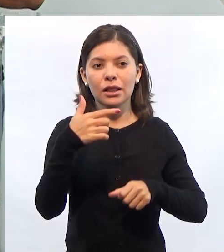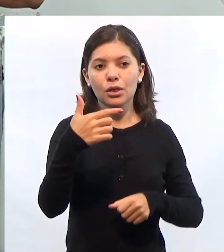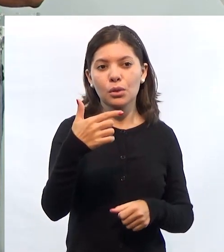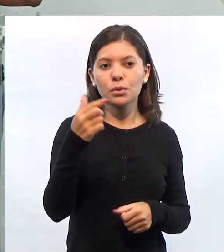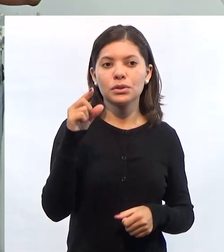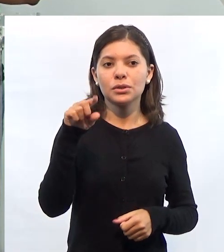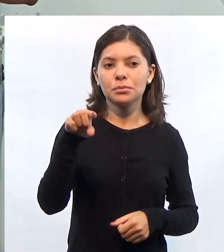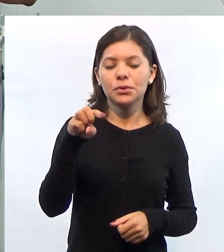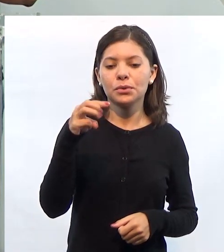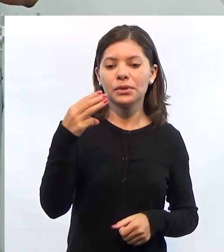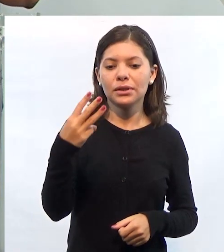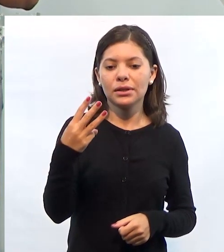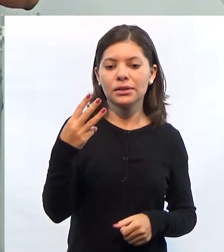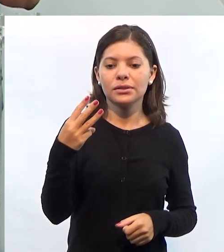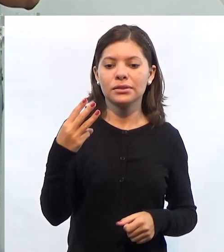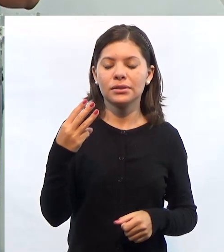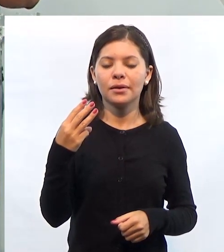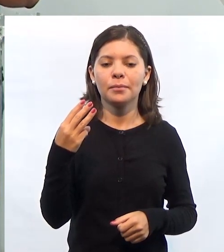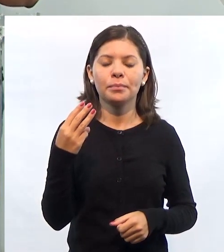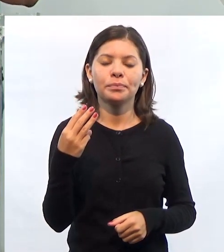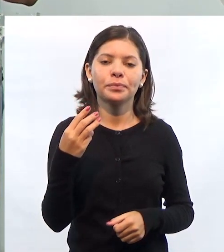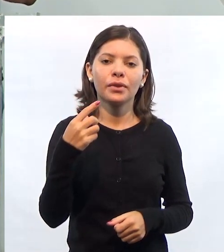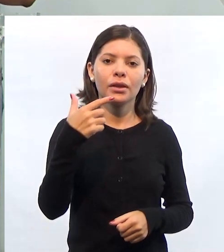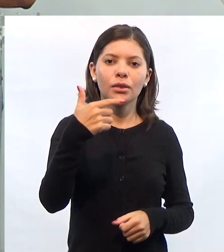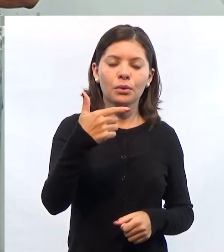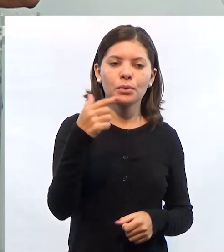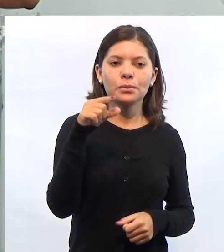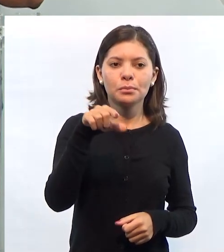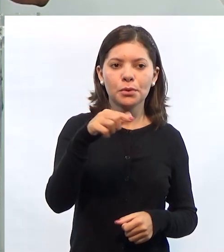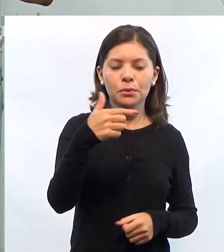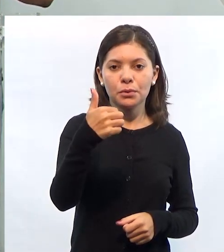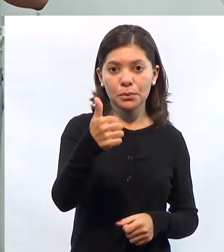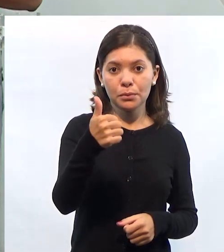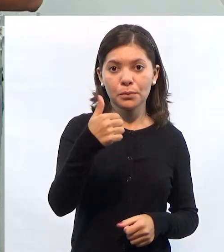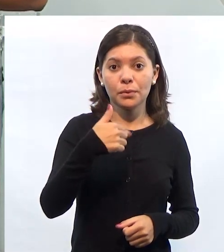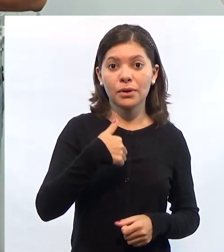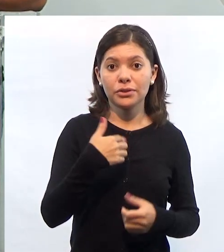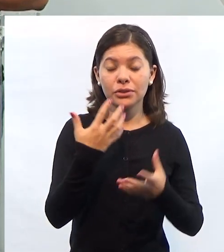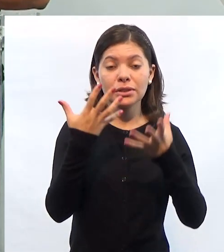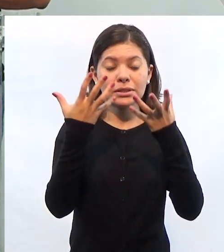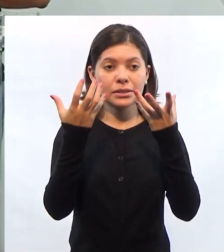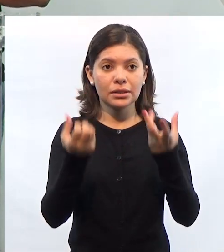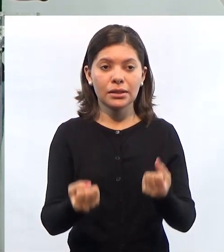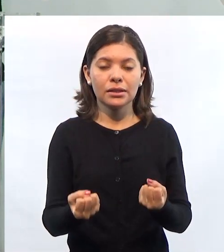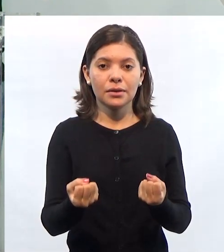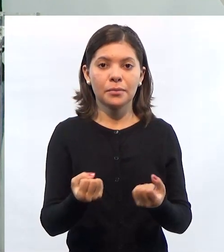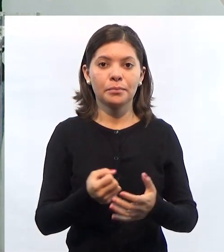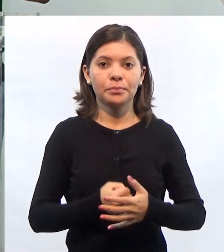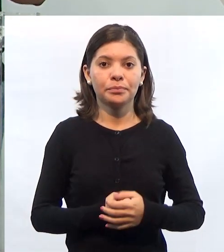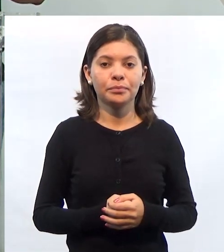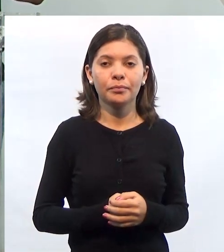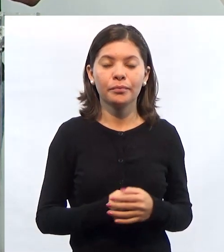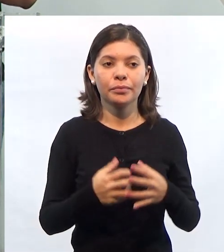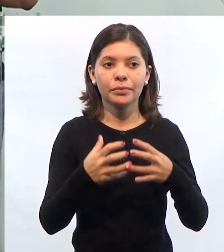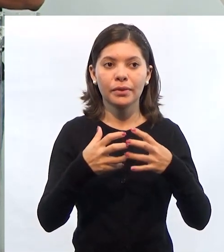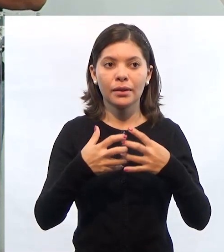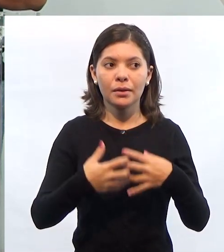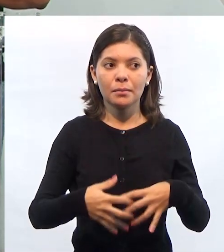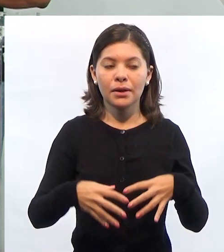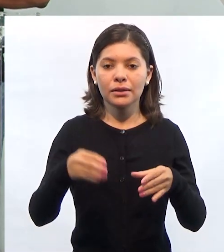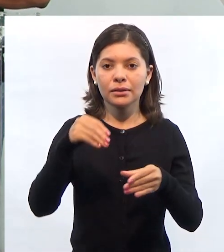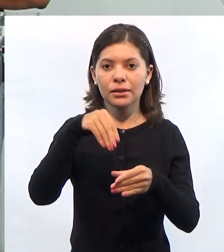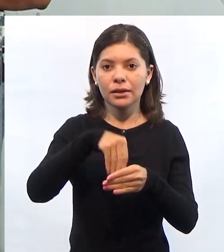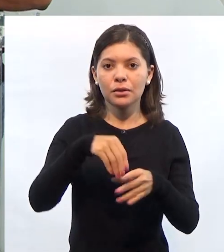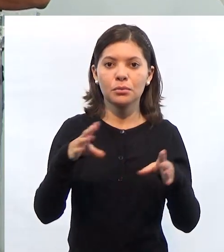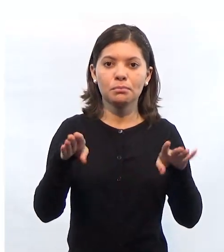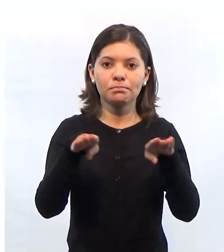2003 ml e 2001 ml a gente aceita que isso que a máquina está